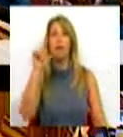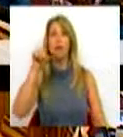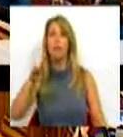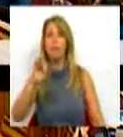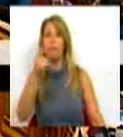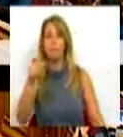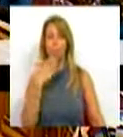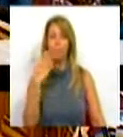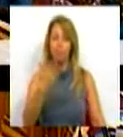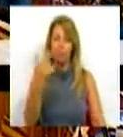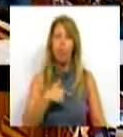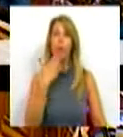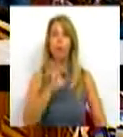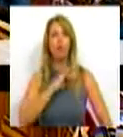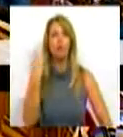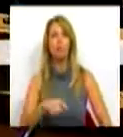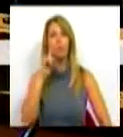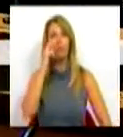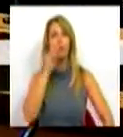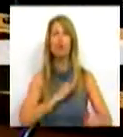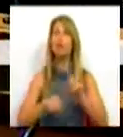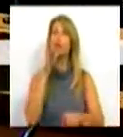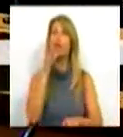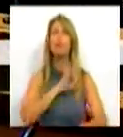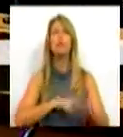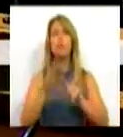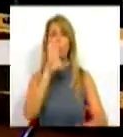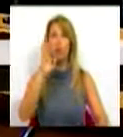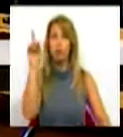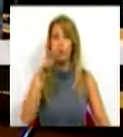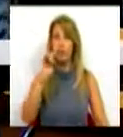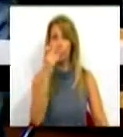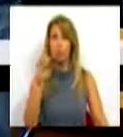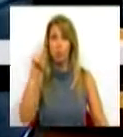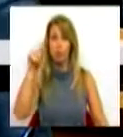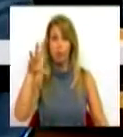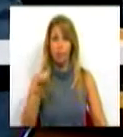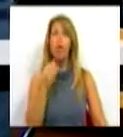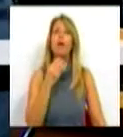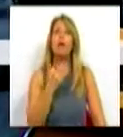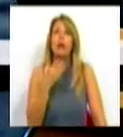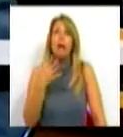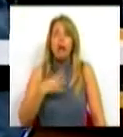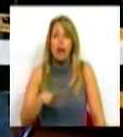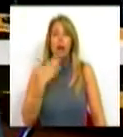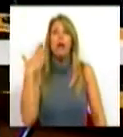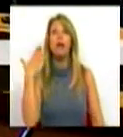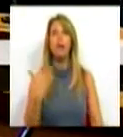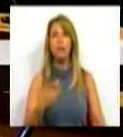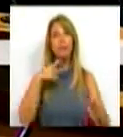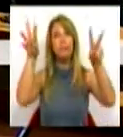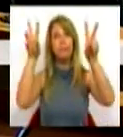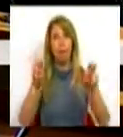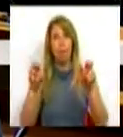Obrigado, Sr. Presidente. Senhoras e Srs. Deputados, Sr. Deputado José Soeiro, queria agradecer-lhe ter trazido este tema para a sua declaração